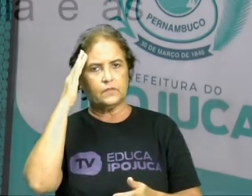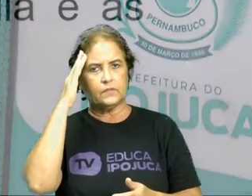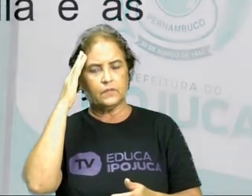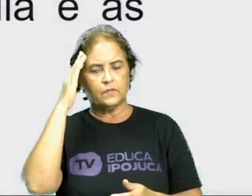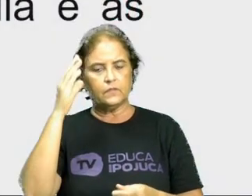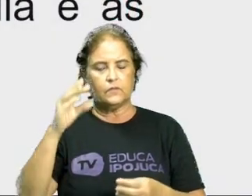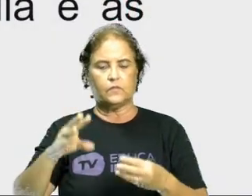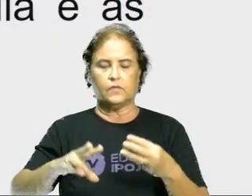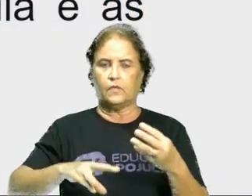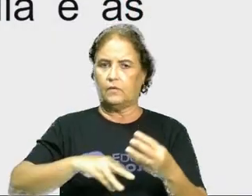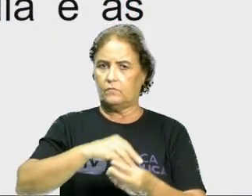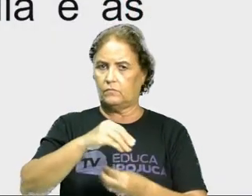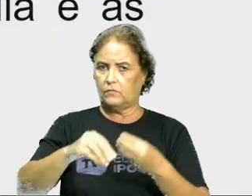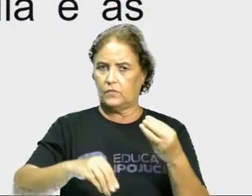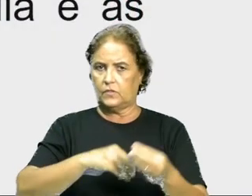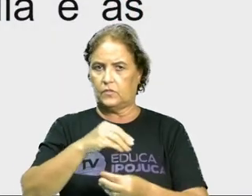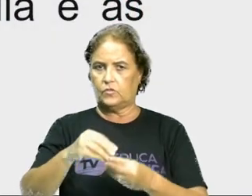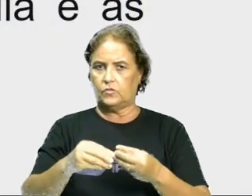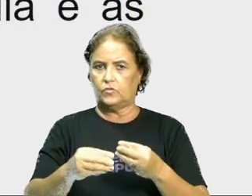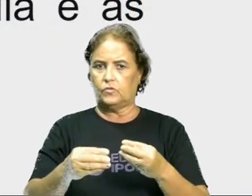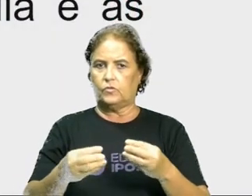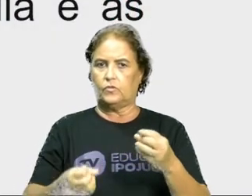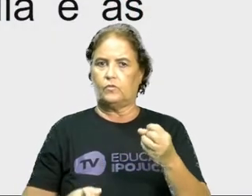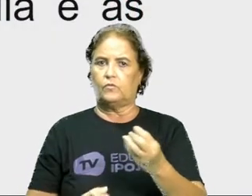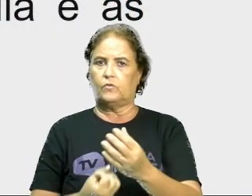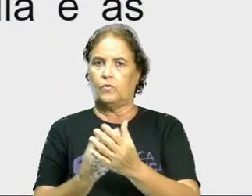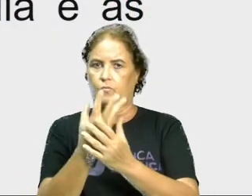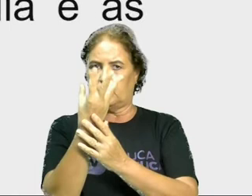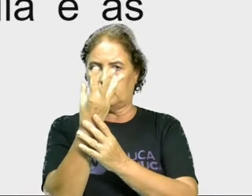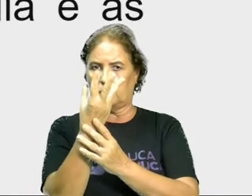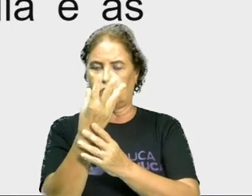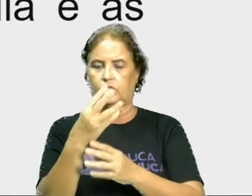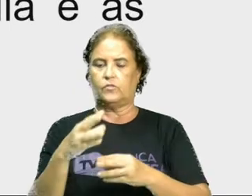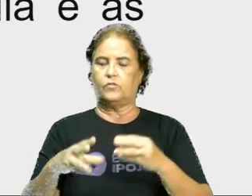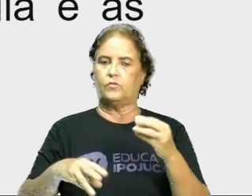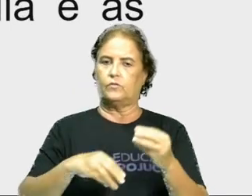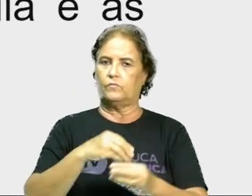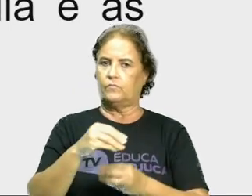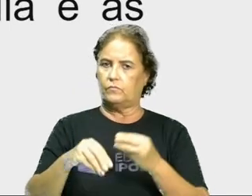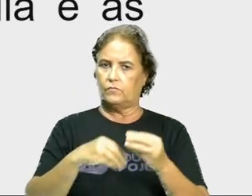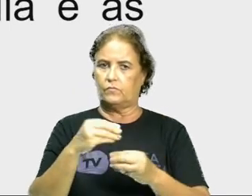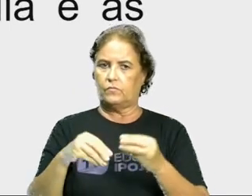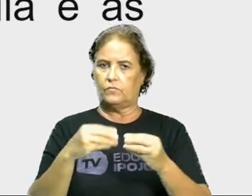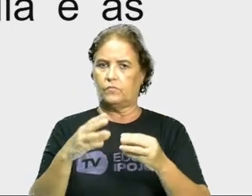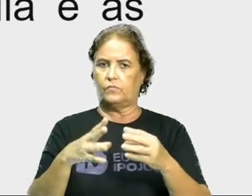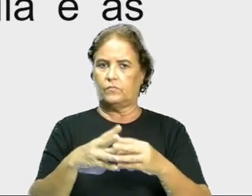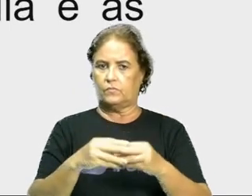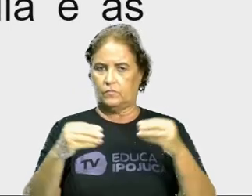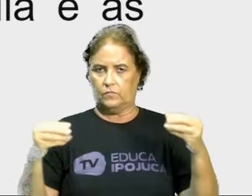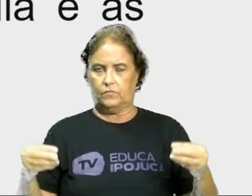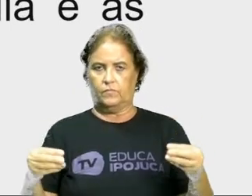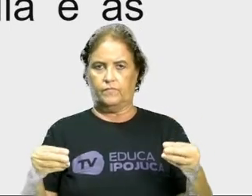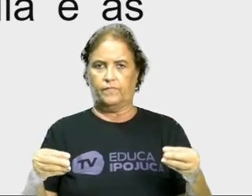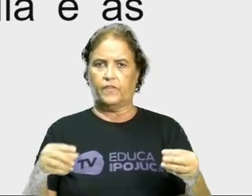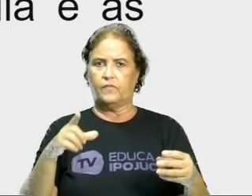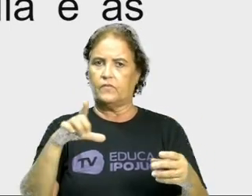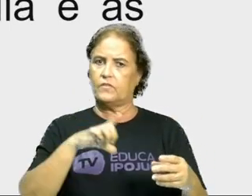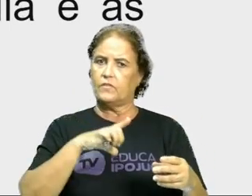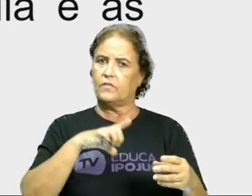homogêneas? Vocês entenderam o que são misturas heterogêneas? E você tem esses tipos de misturas em casa?